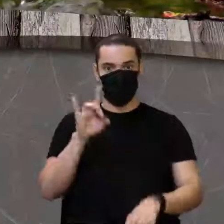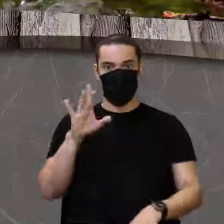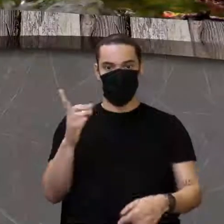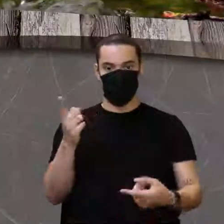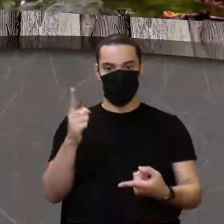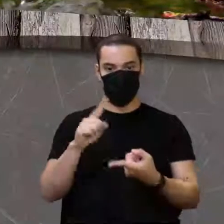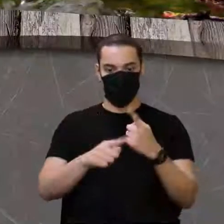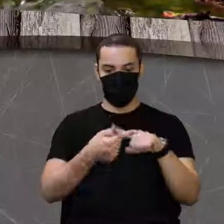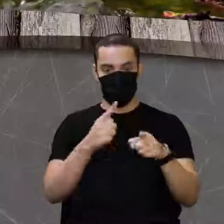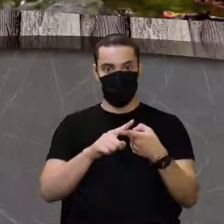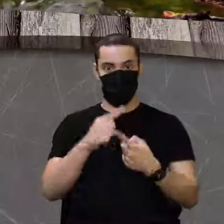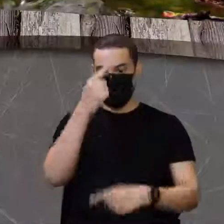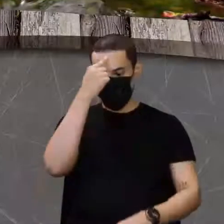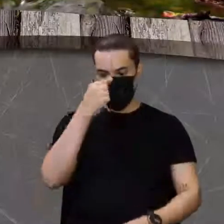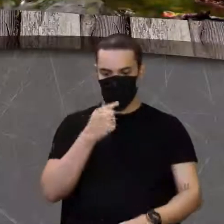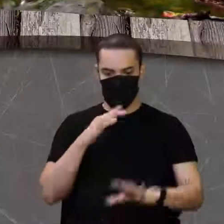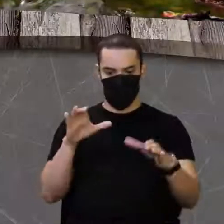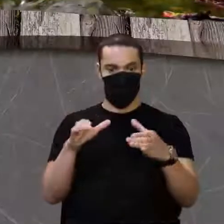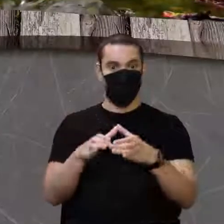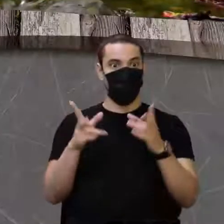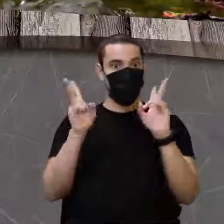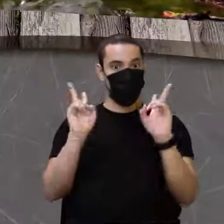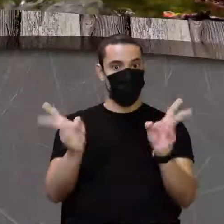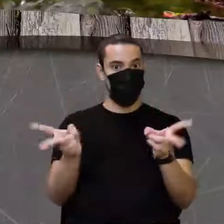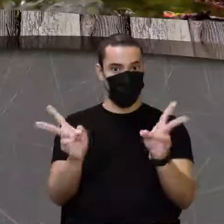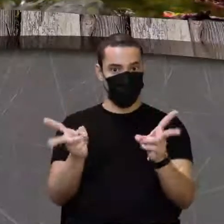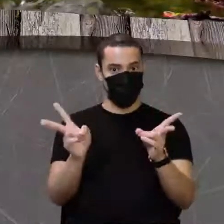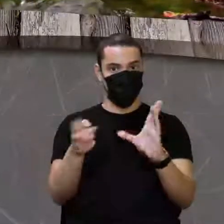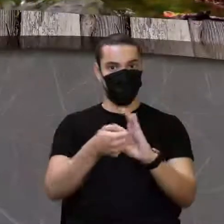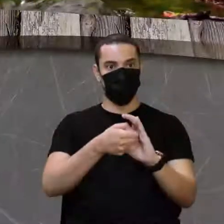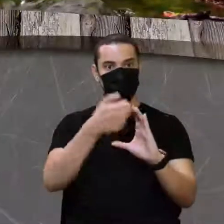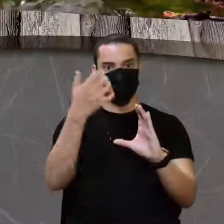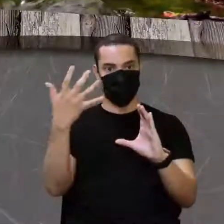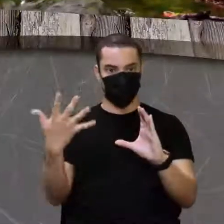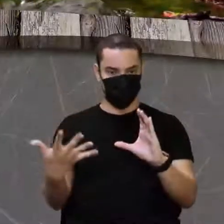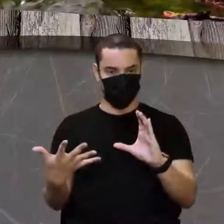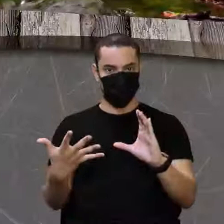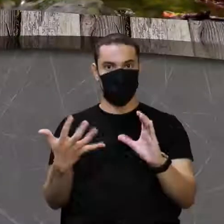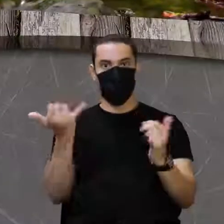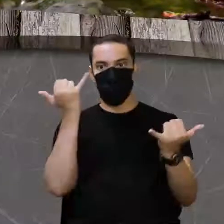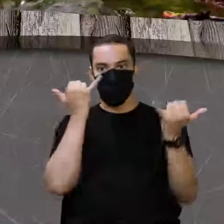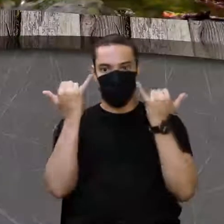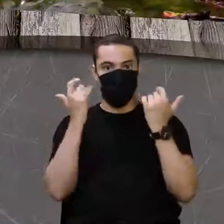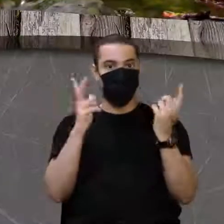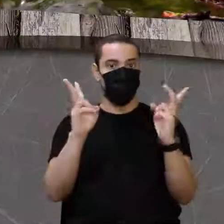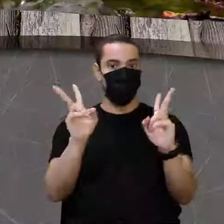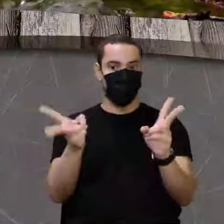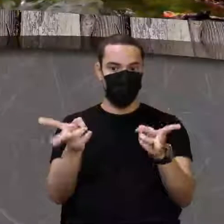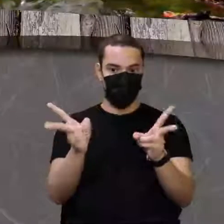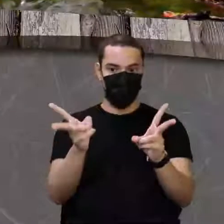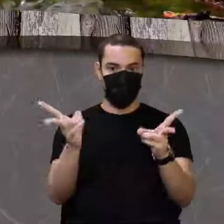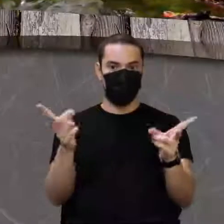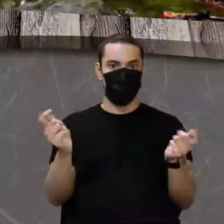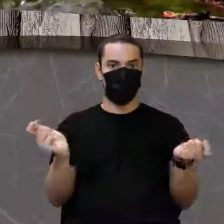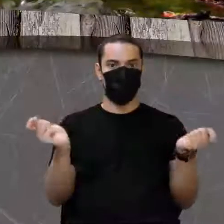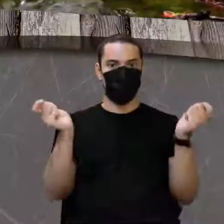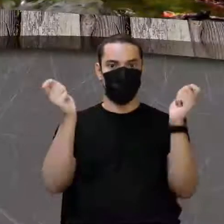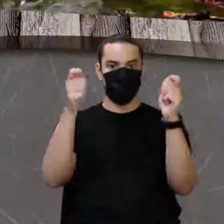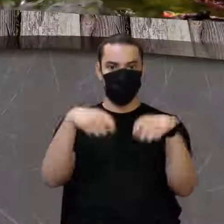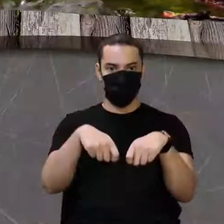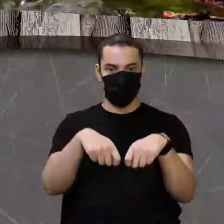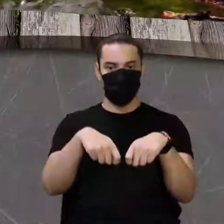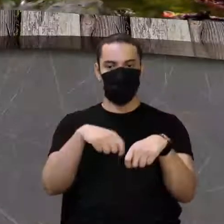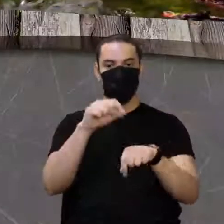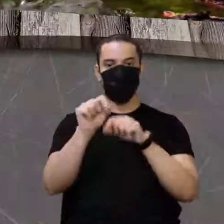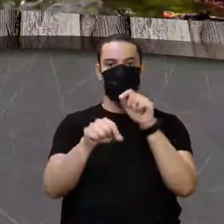intercruzar-se com indivíduos da sua mesma espécie, que têm as suas mesmas características, suas mesmas informações para poder... A questão